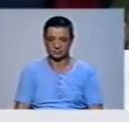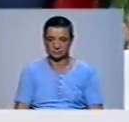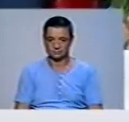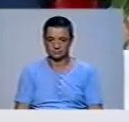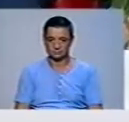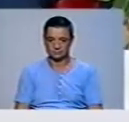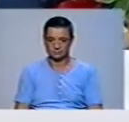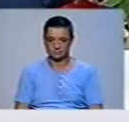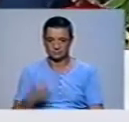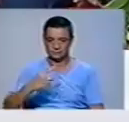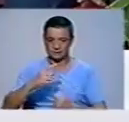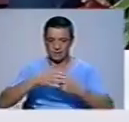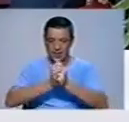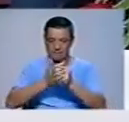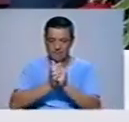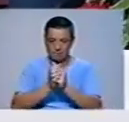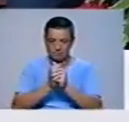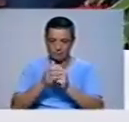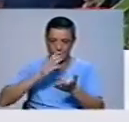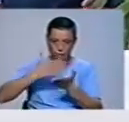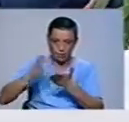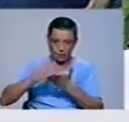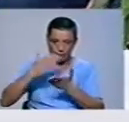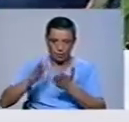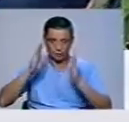Ainda tem mais um pedacinho de limão aqui e já está.